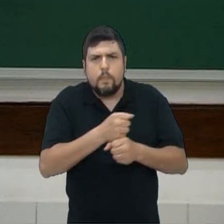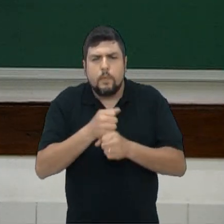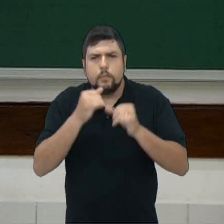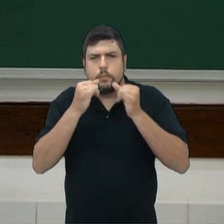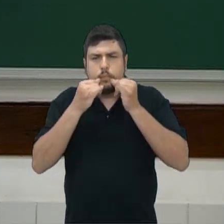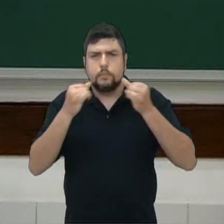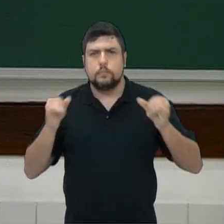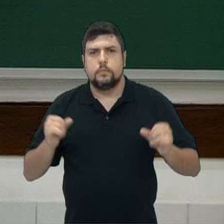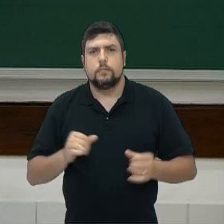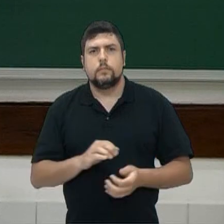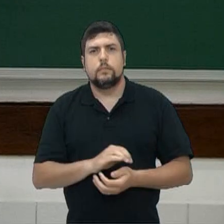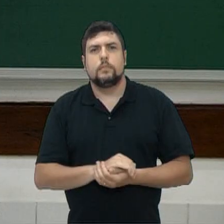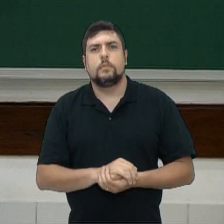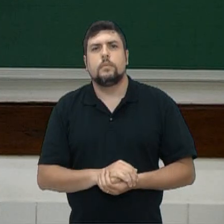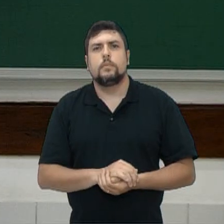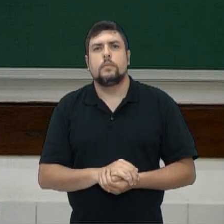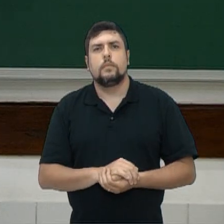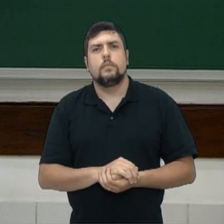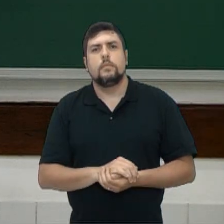aqui,